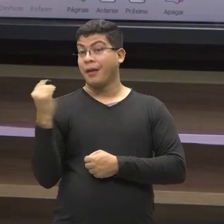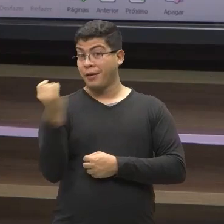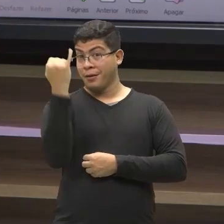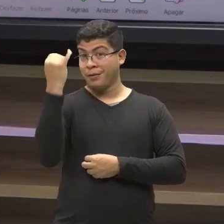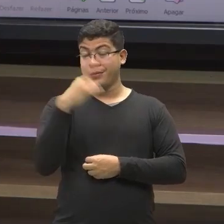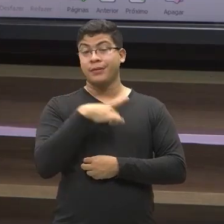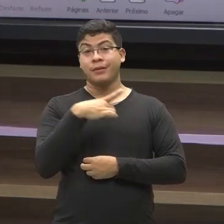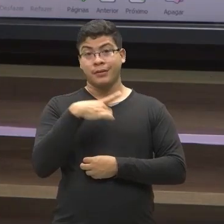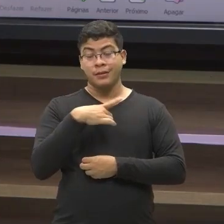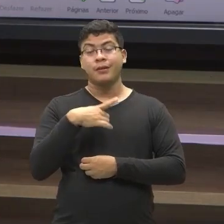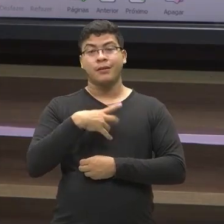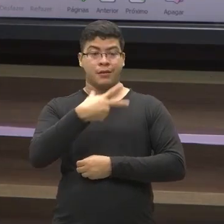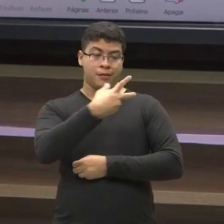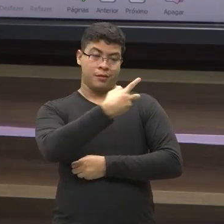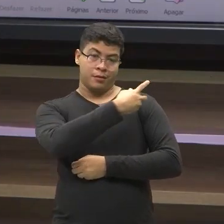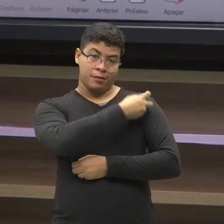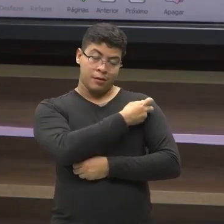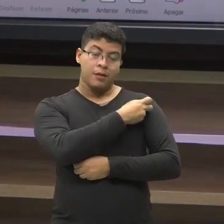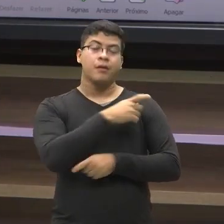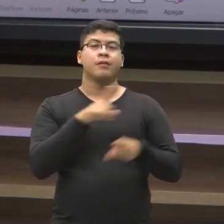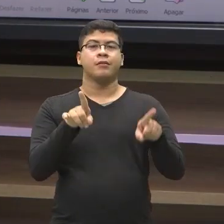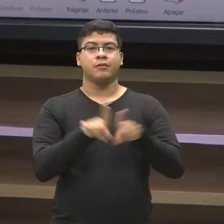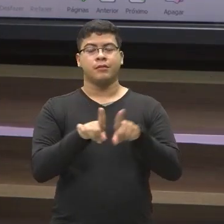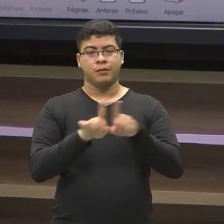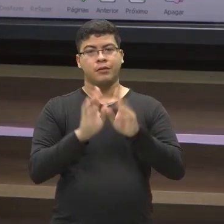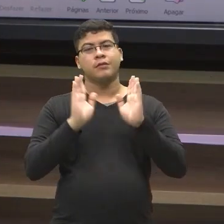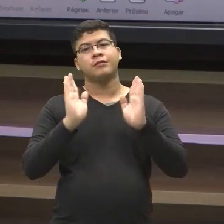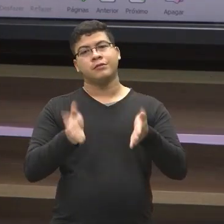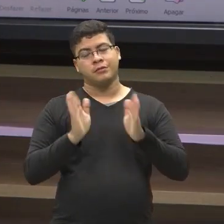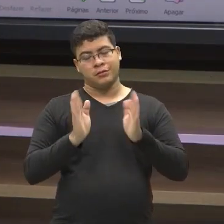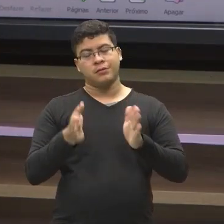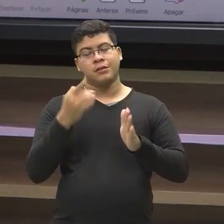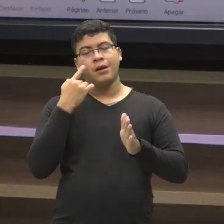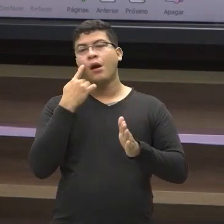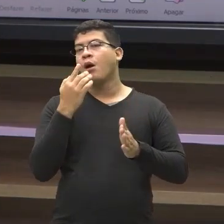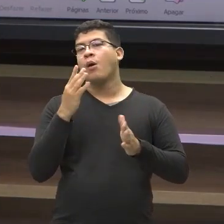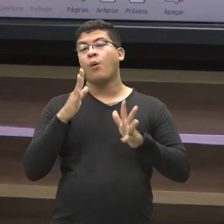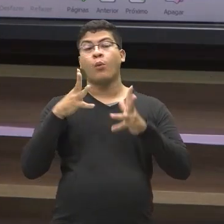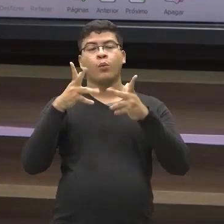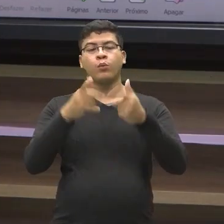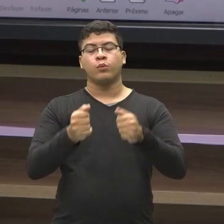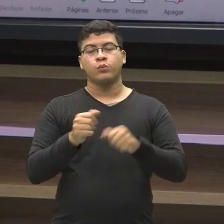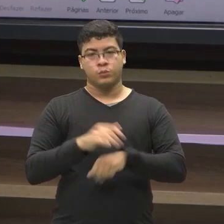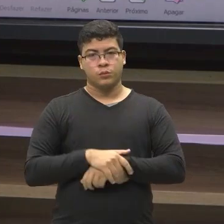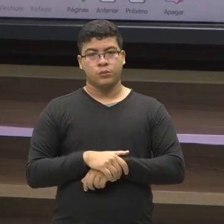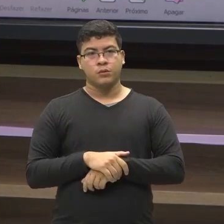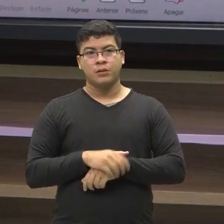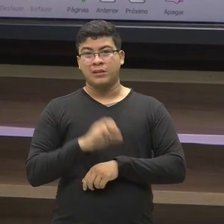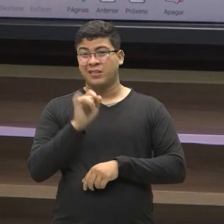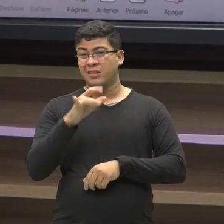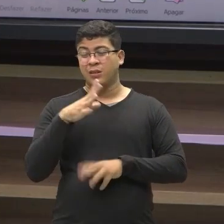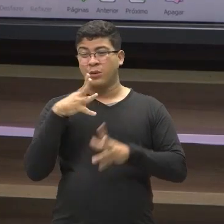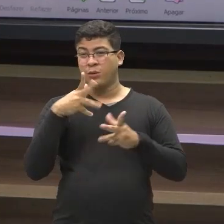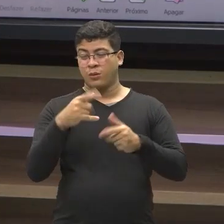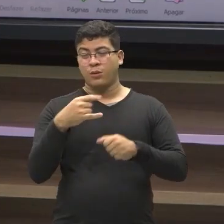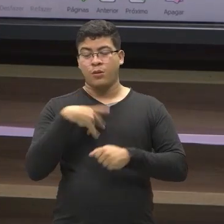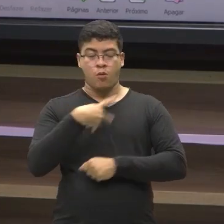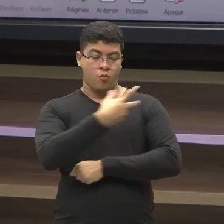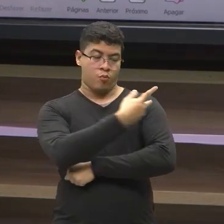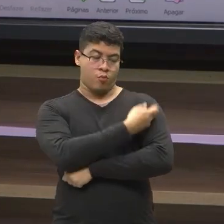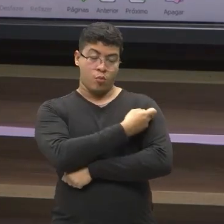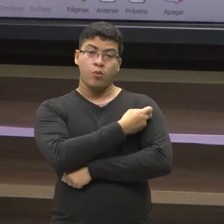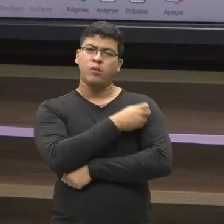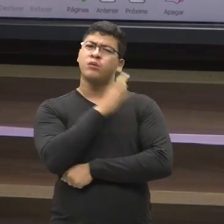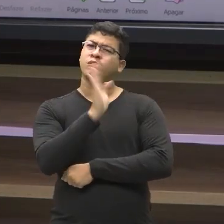aquela vacinação, né, a carteirinha de vacinação completa, né, verificar se todas as doses foram tomadas, lembrando